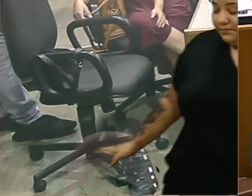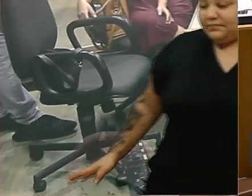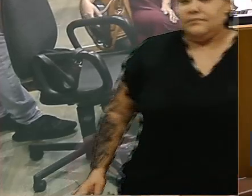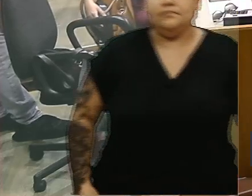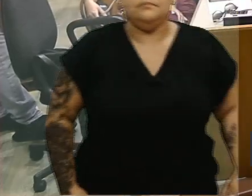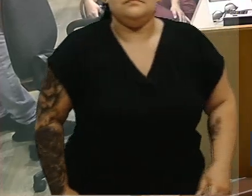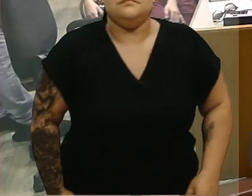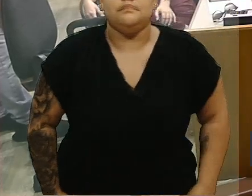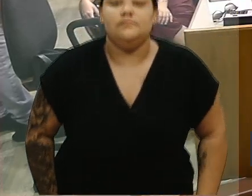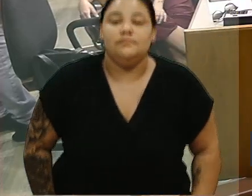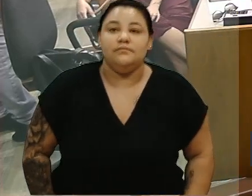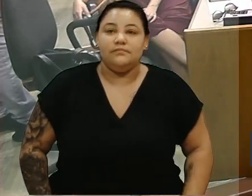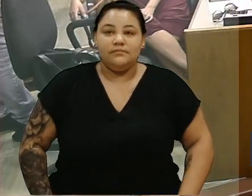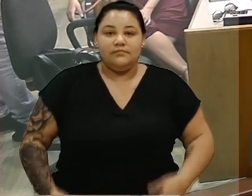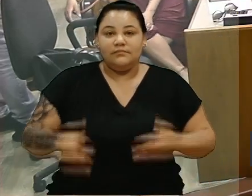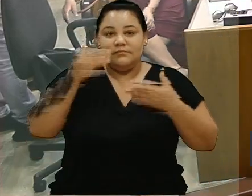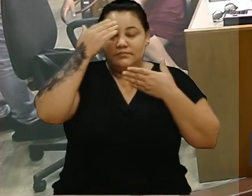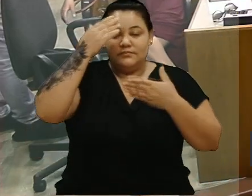Santos.